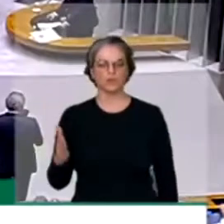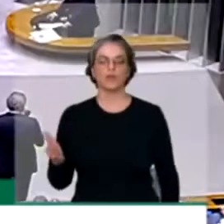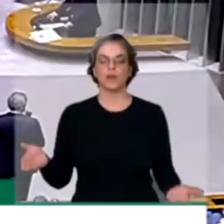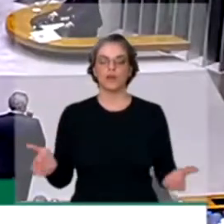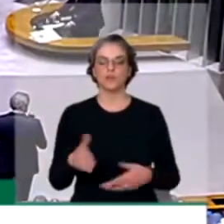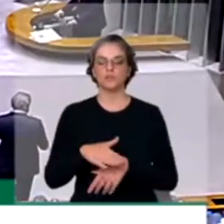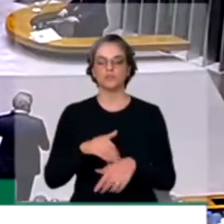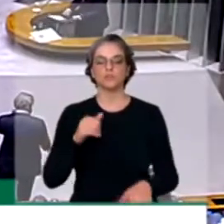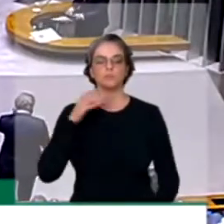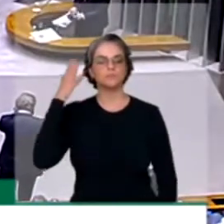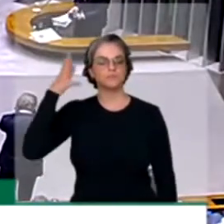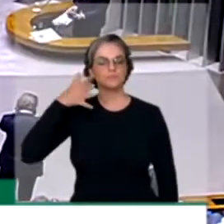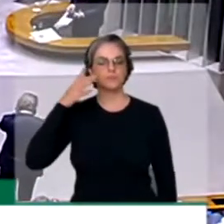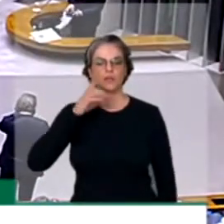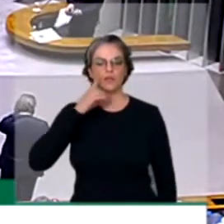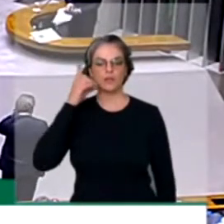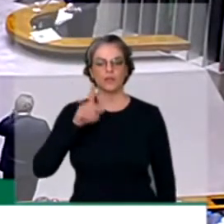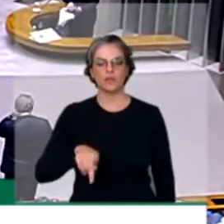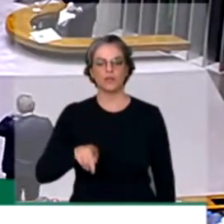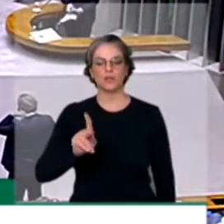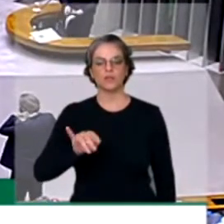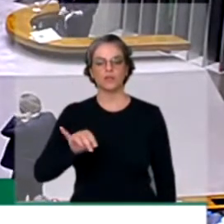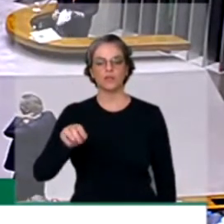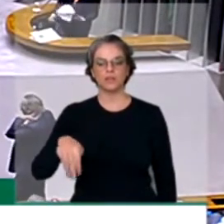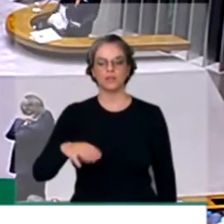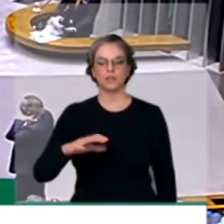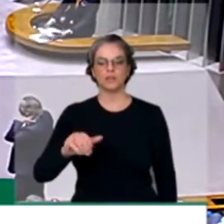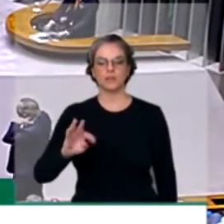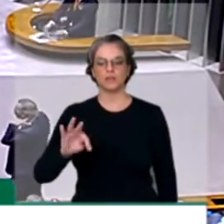Deputado Kim Kataguiri, 11 minutos.